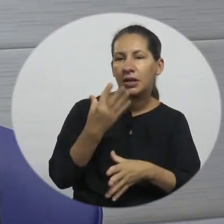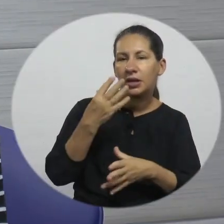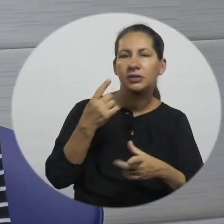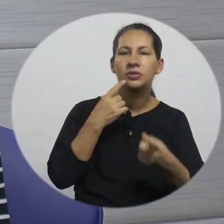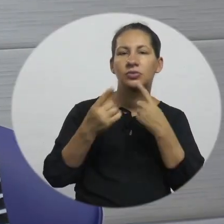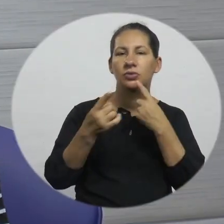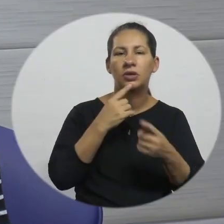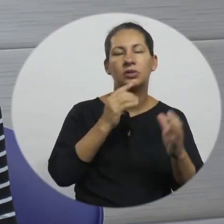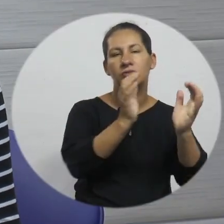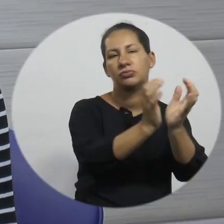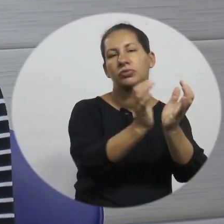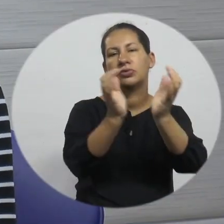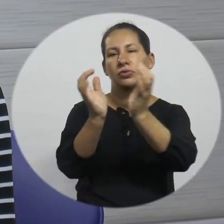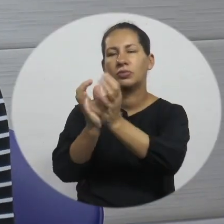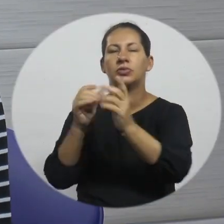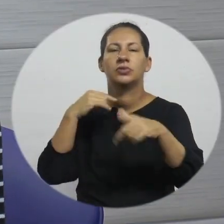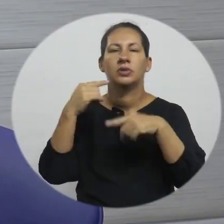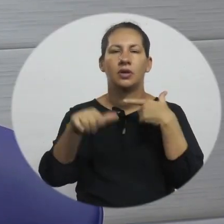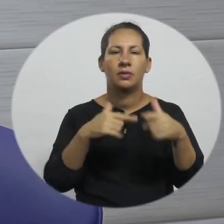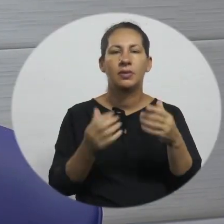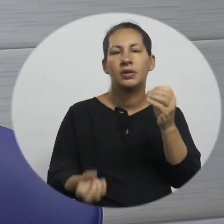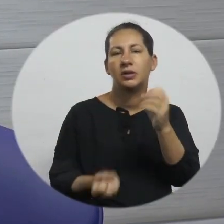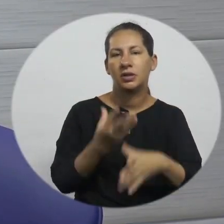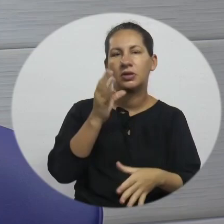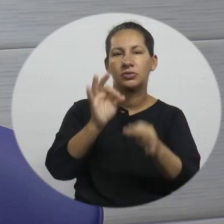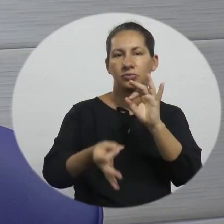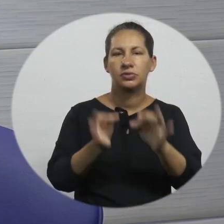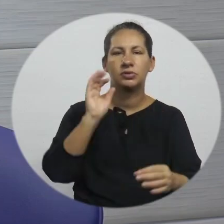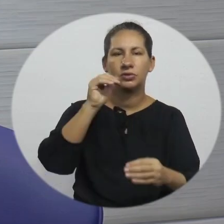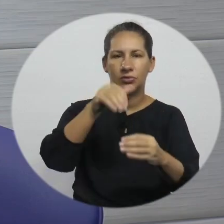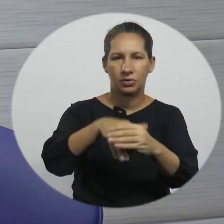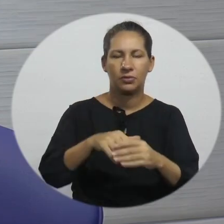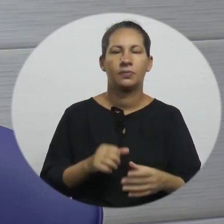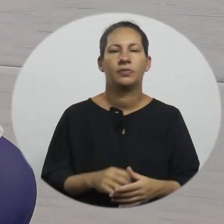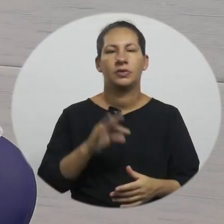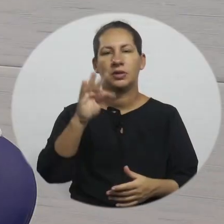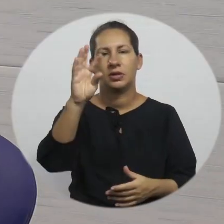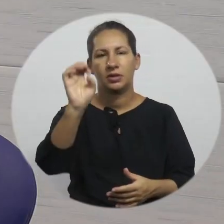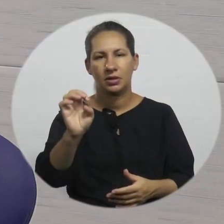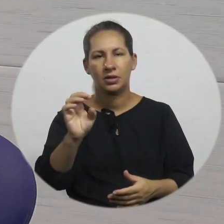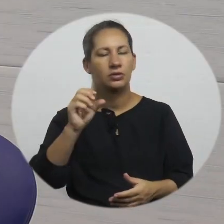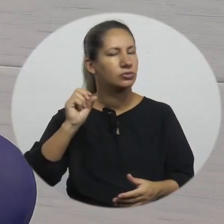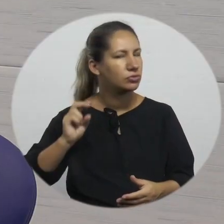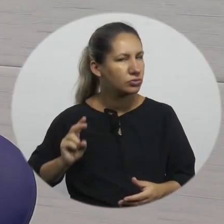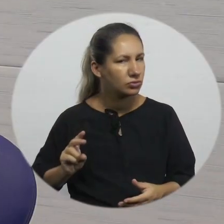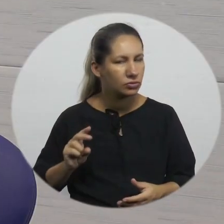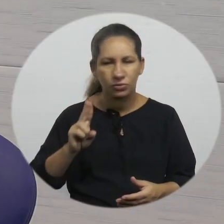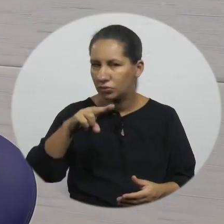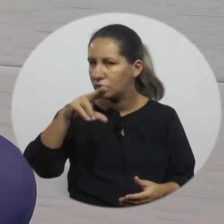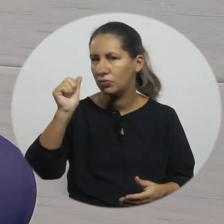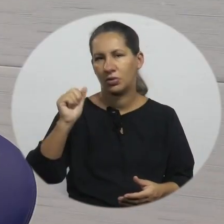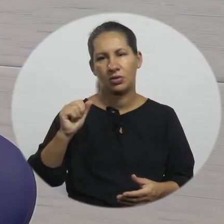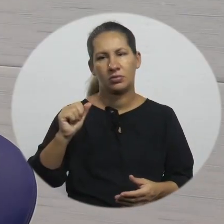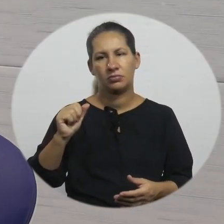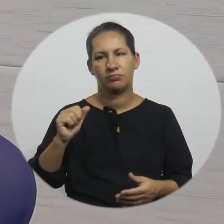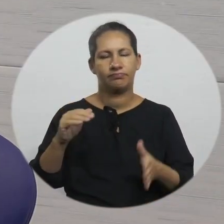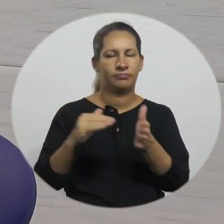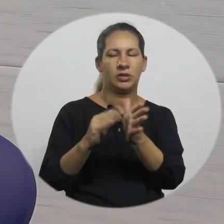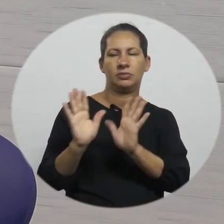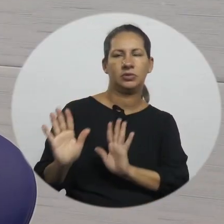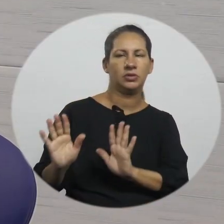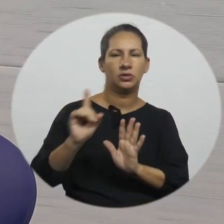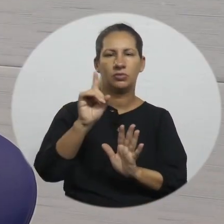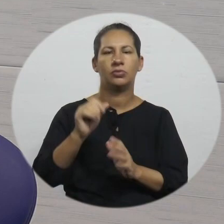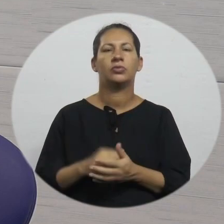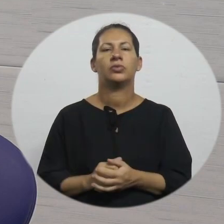criadas e discutidas por grupos de trabalhos criados pela Justiça Eleitoral. O TRE ele nunca para de planejar a eleição.